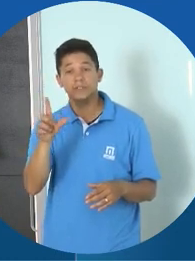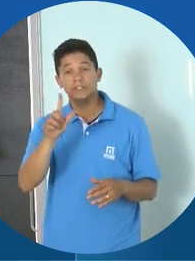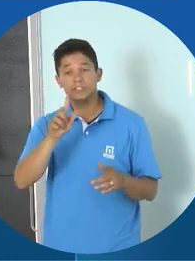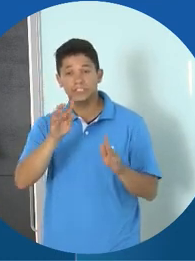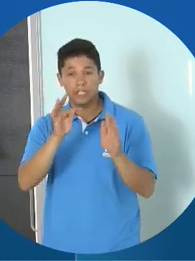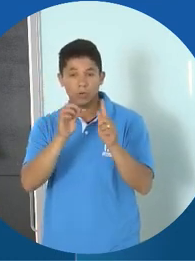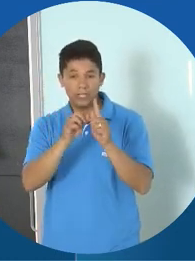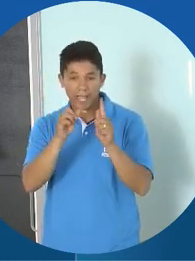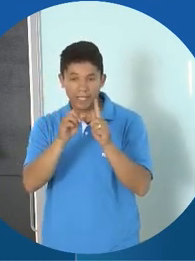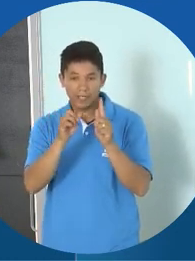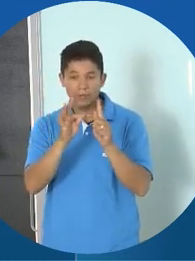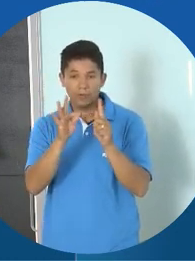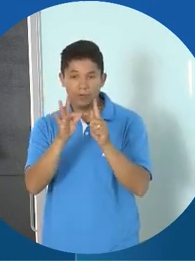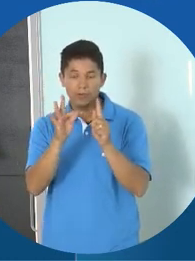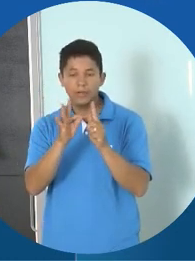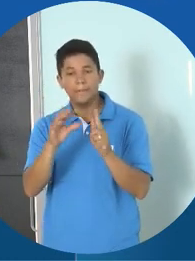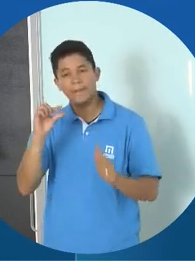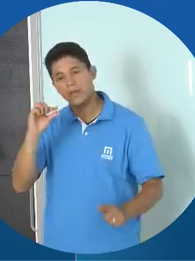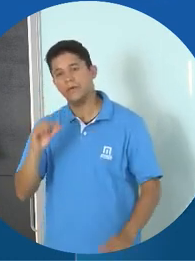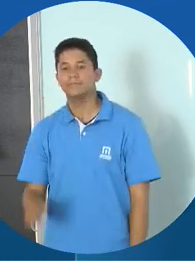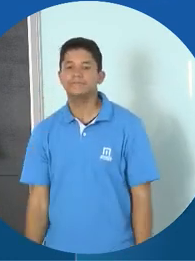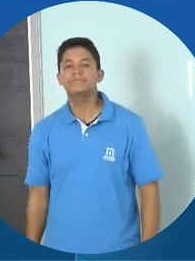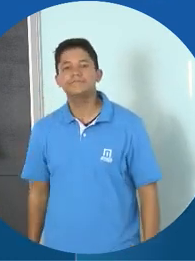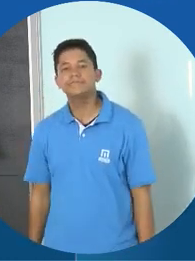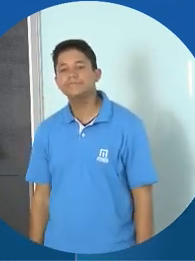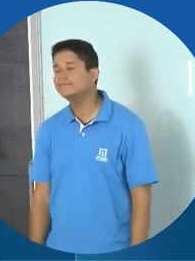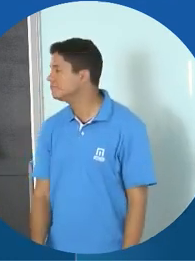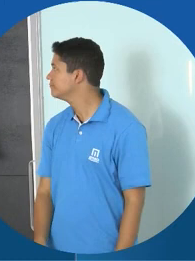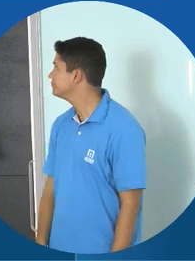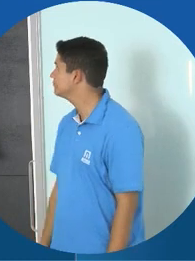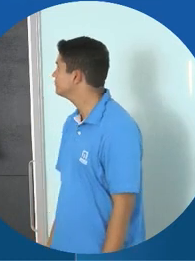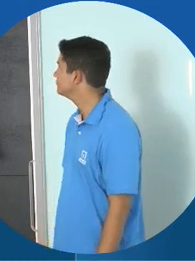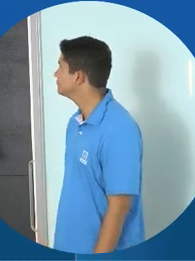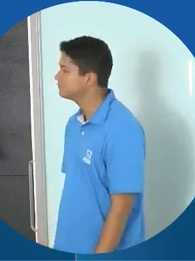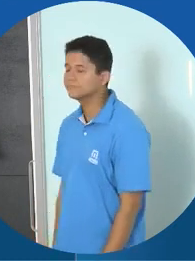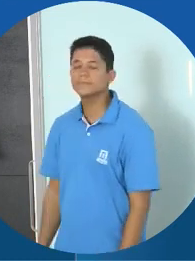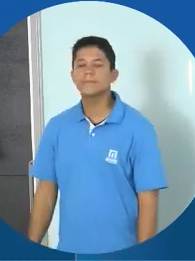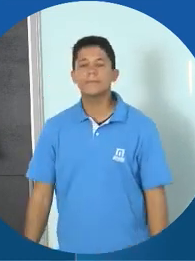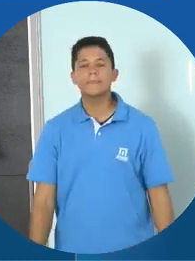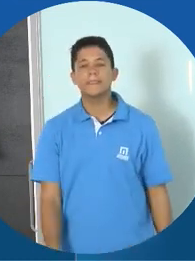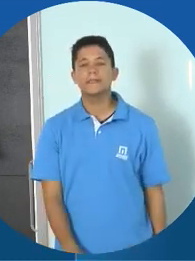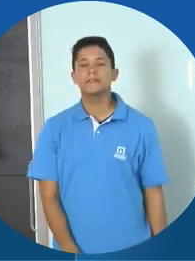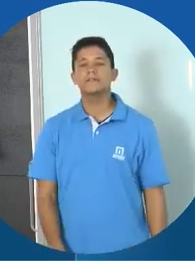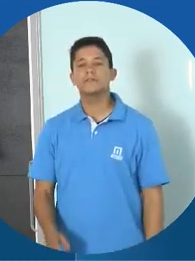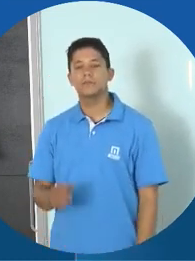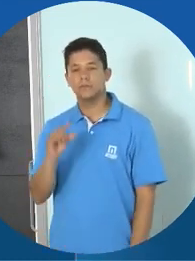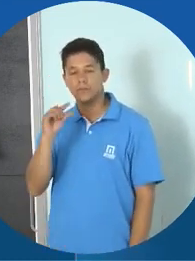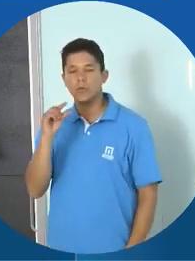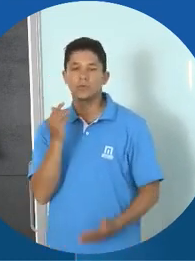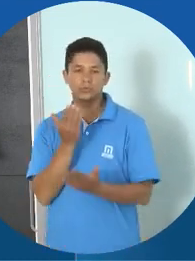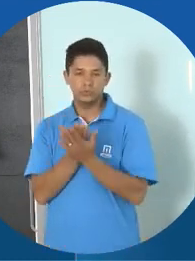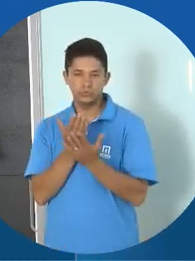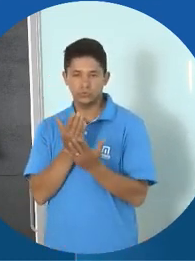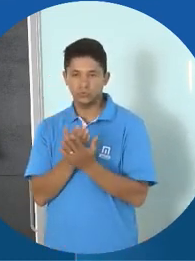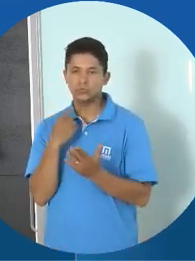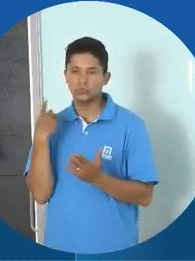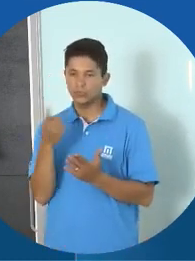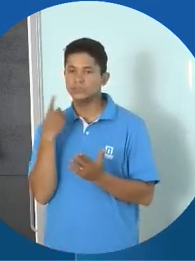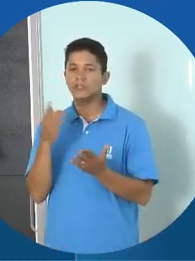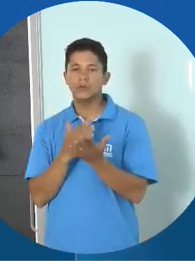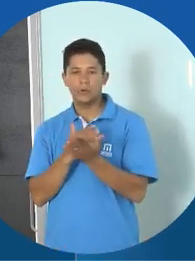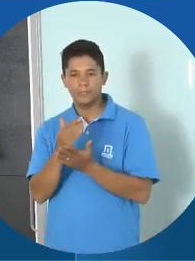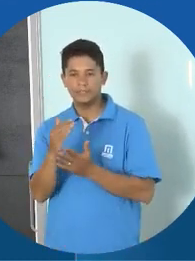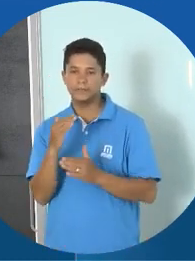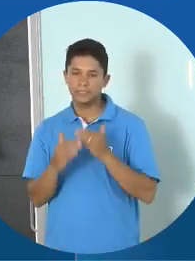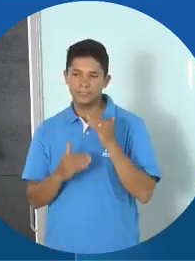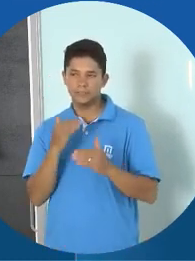do que realmente as outras resinas. Aqui trazendo um pouco do estudo que nós estamos começando a